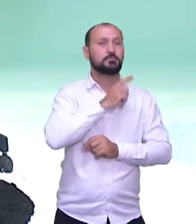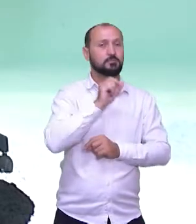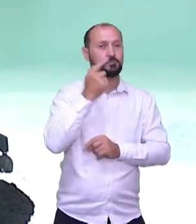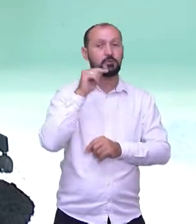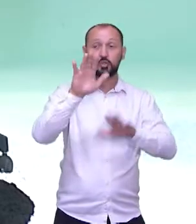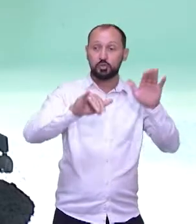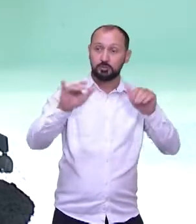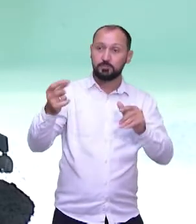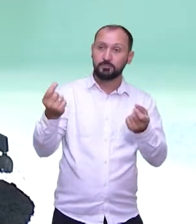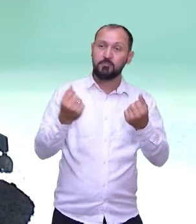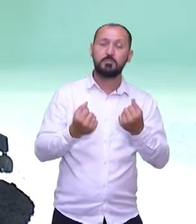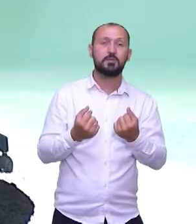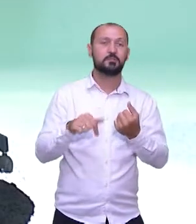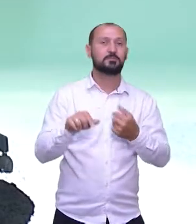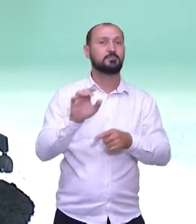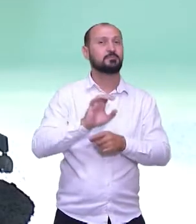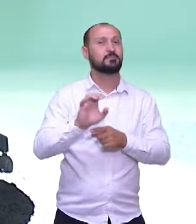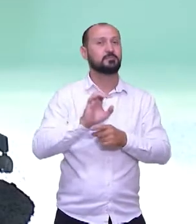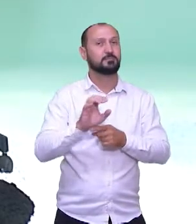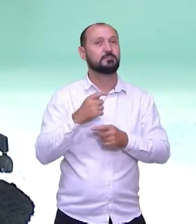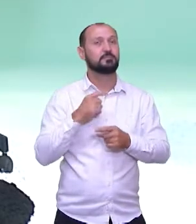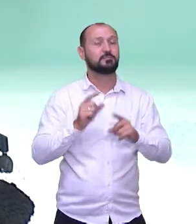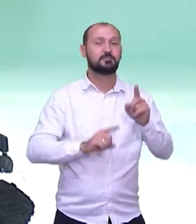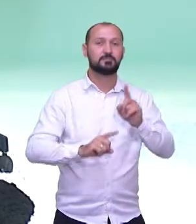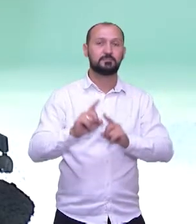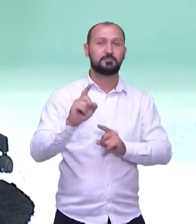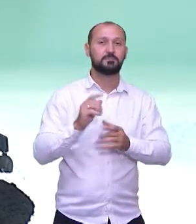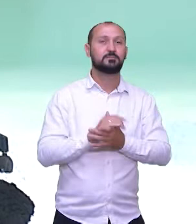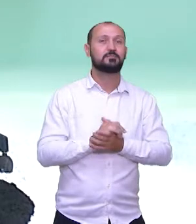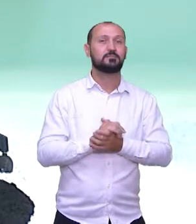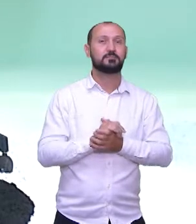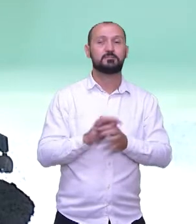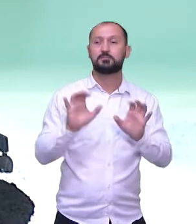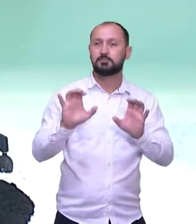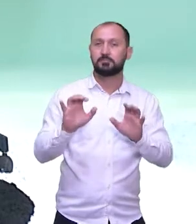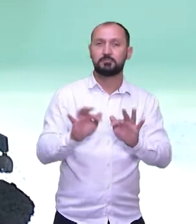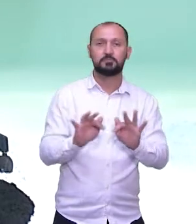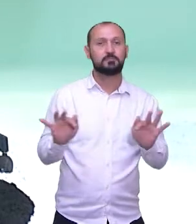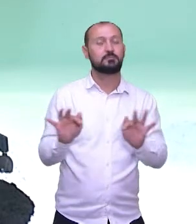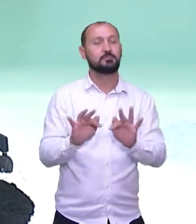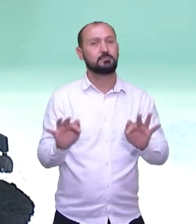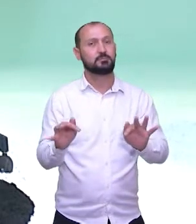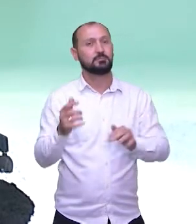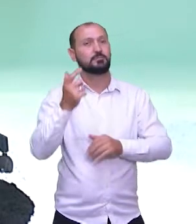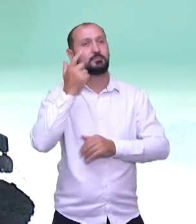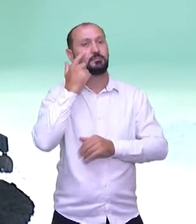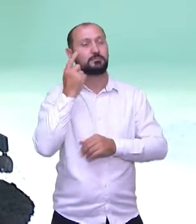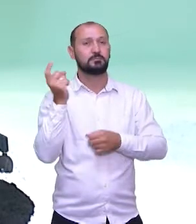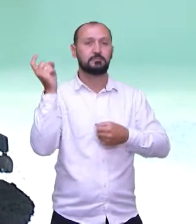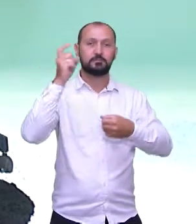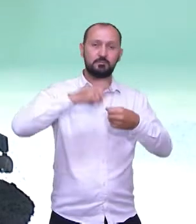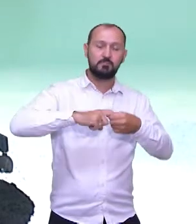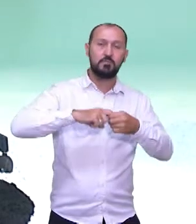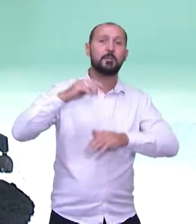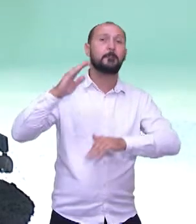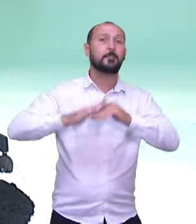gente vai conseguir atrair investimentos para o Estado, então essa arrecadação vai subir de uma forma simplificada, vamos resgatar empresários